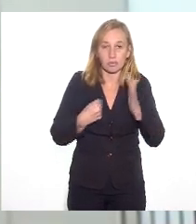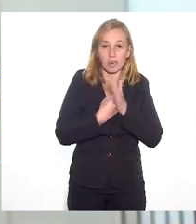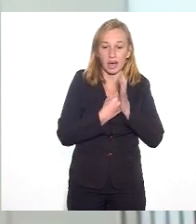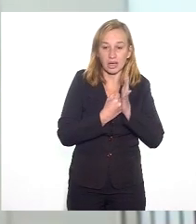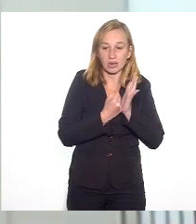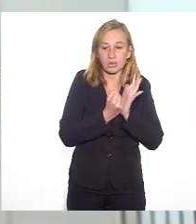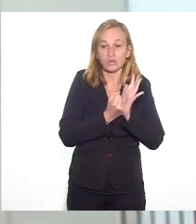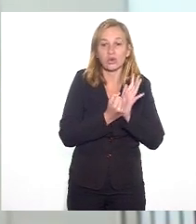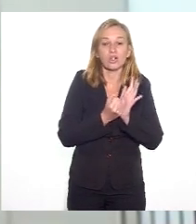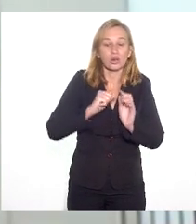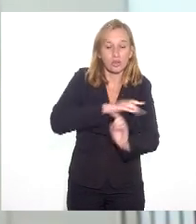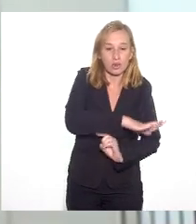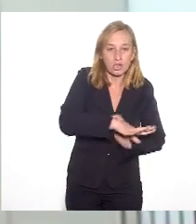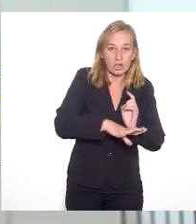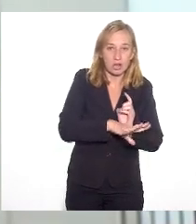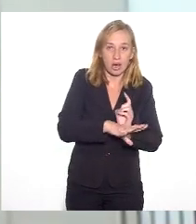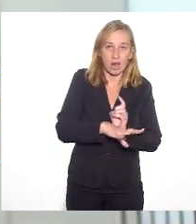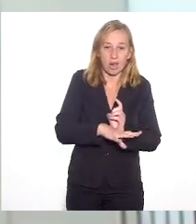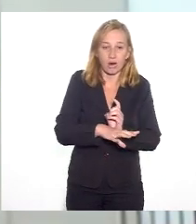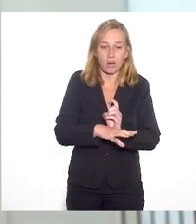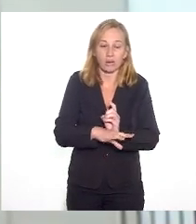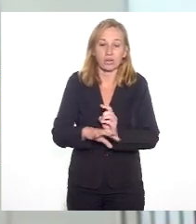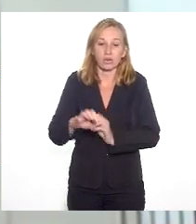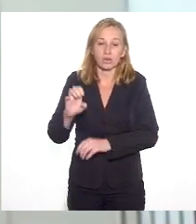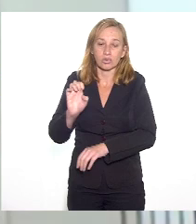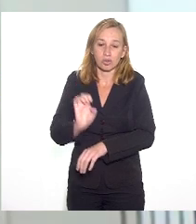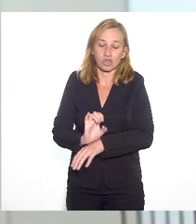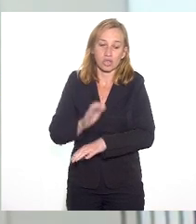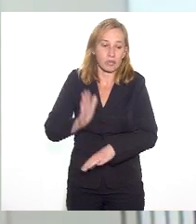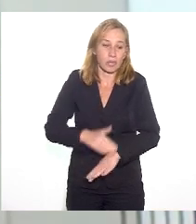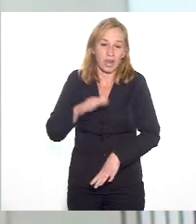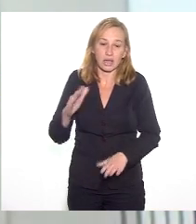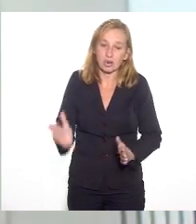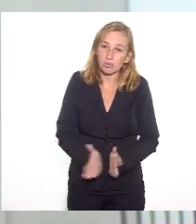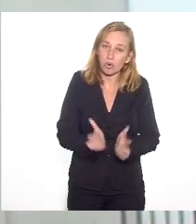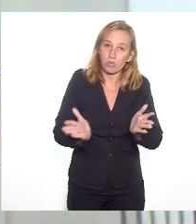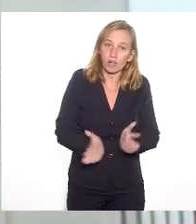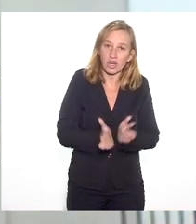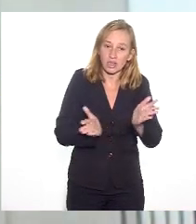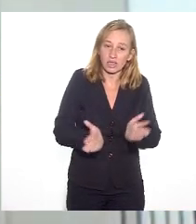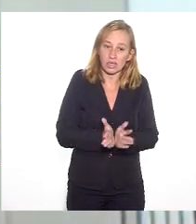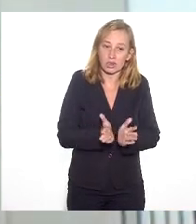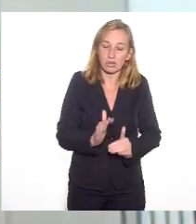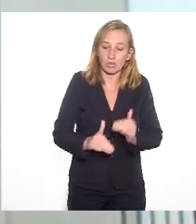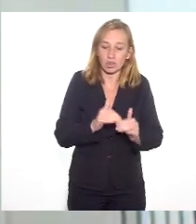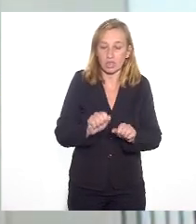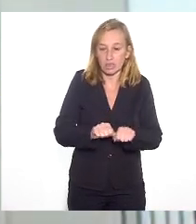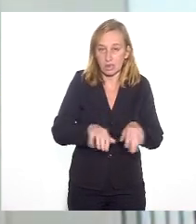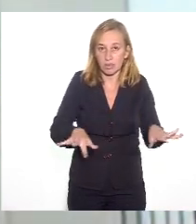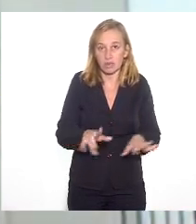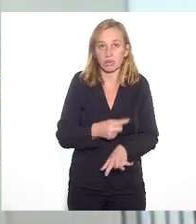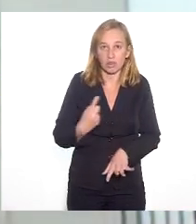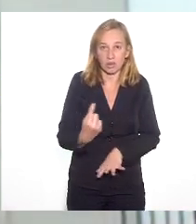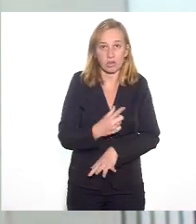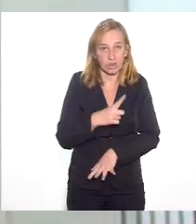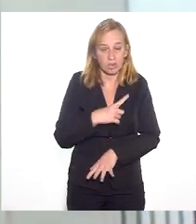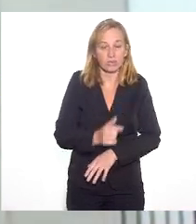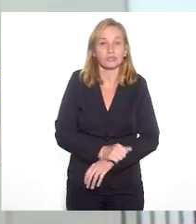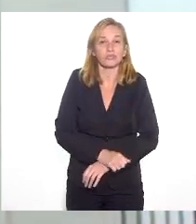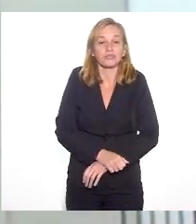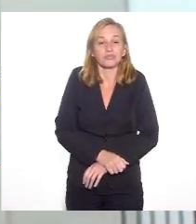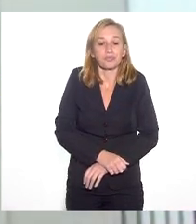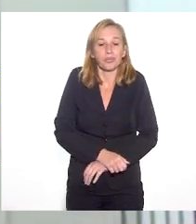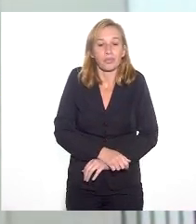no Brasil que mais teve aumento da pobreza nesse processo de pandemia que a gente está enfrentando, o